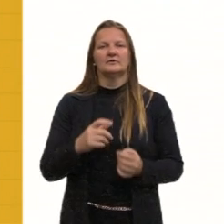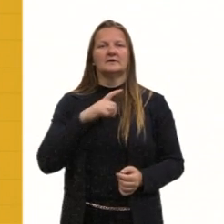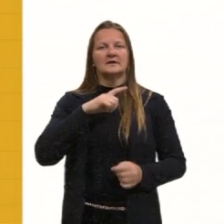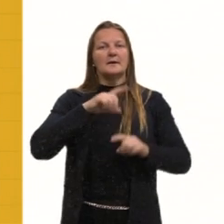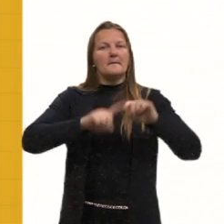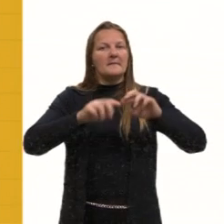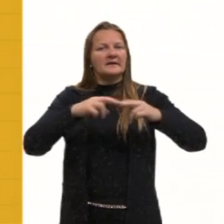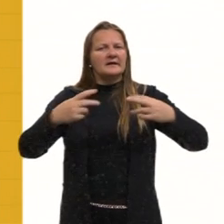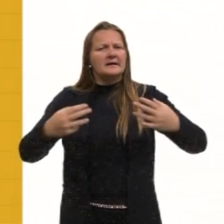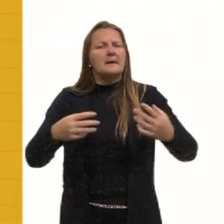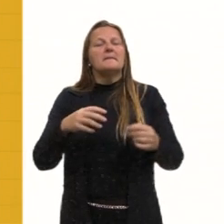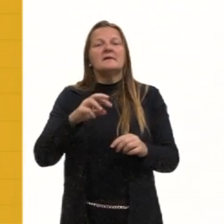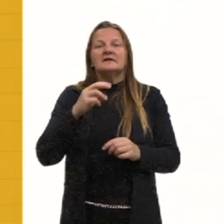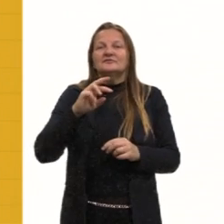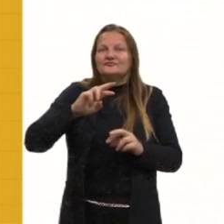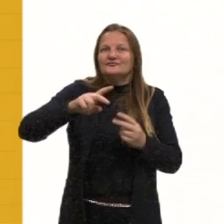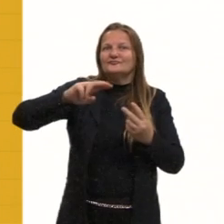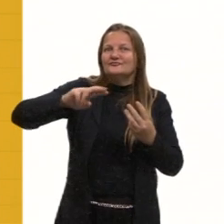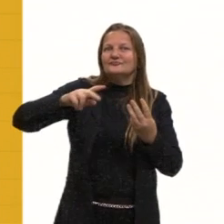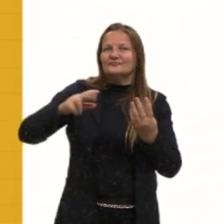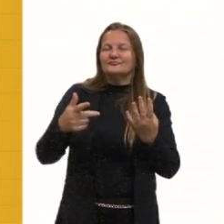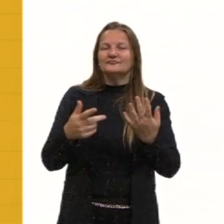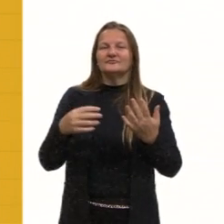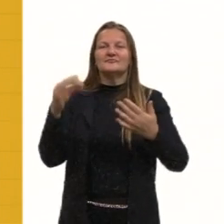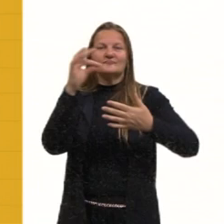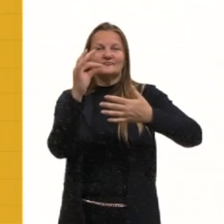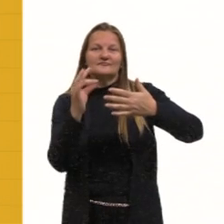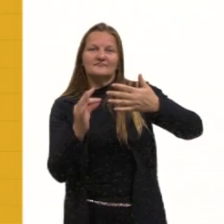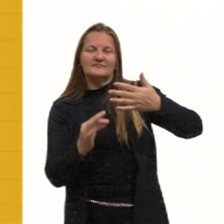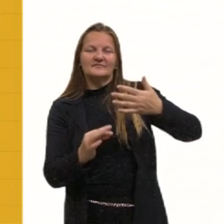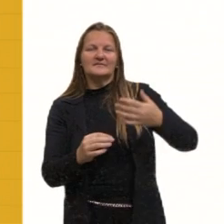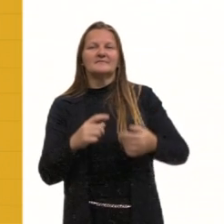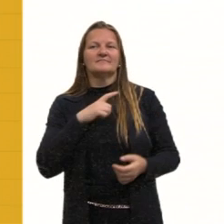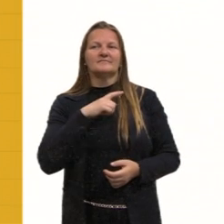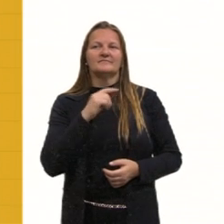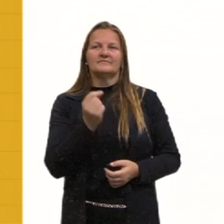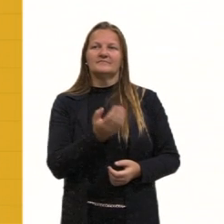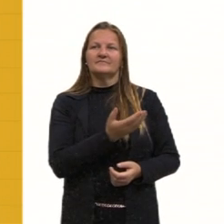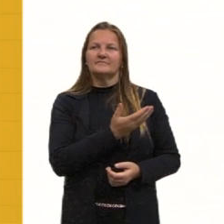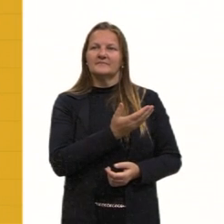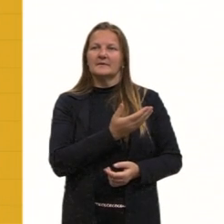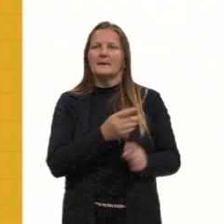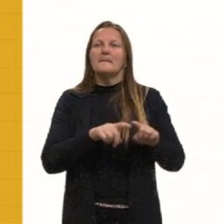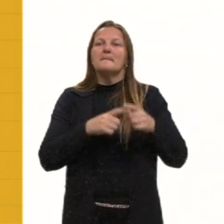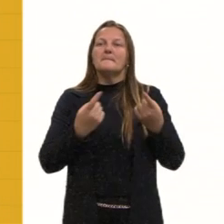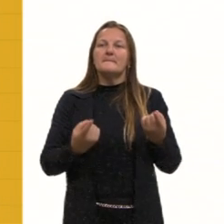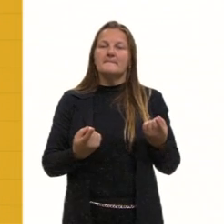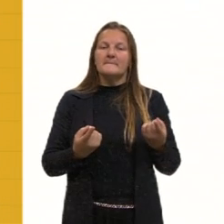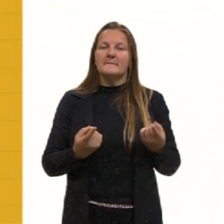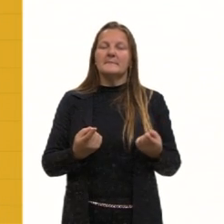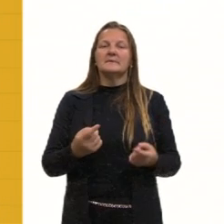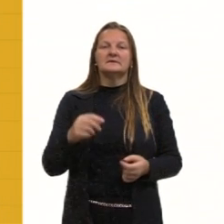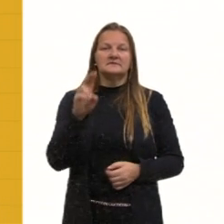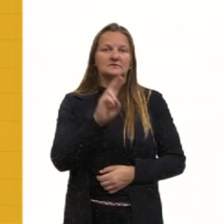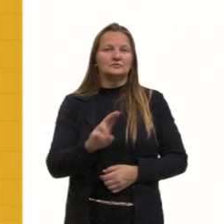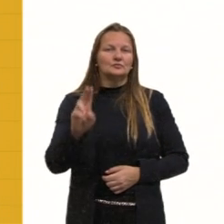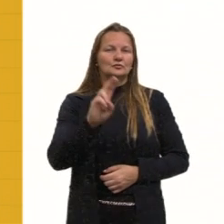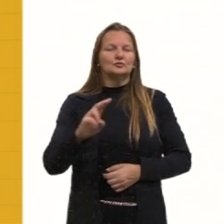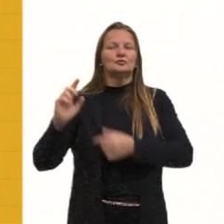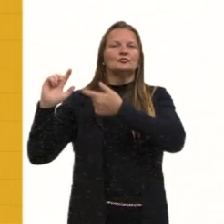matérias-primas positivas que tem sido consideradas porém o seu uso no processo